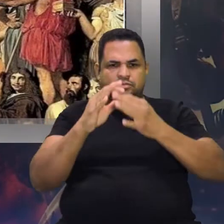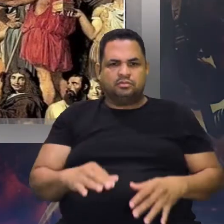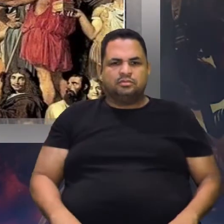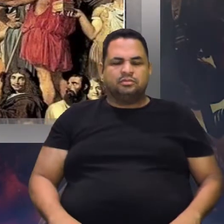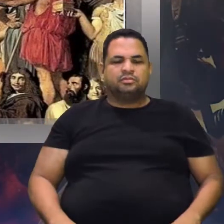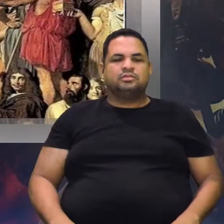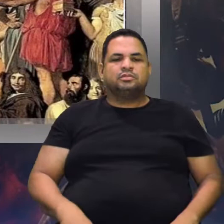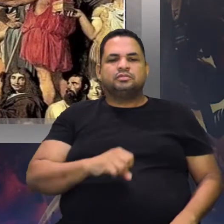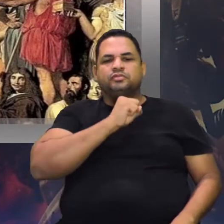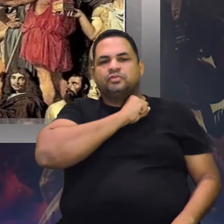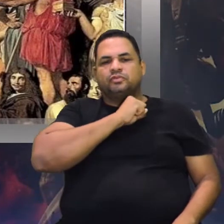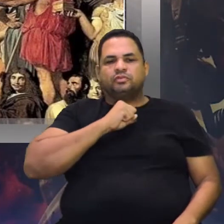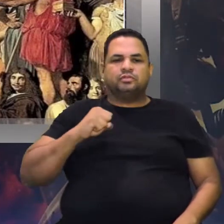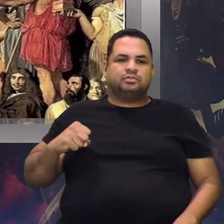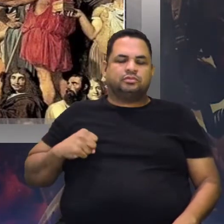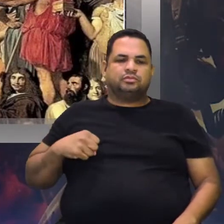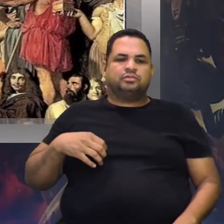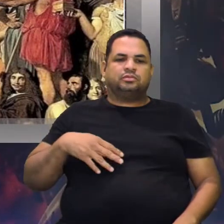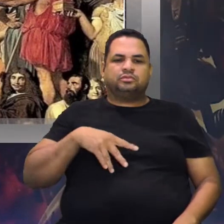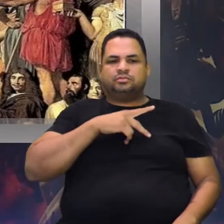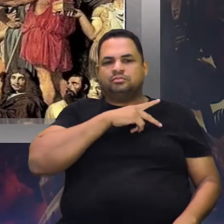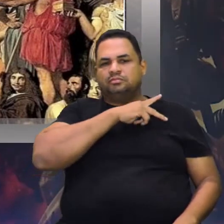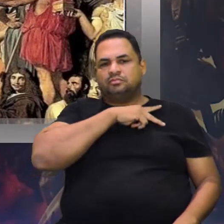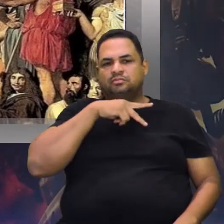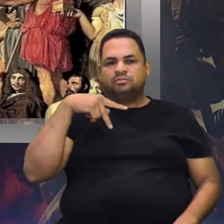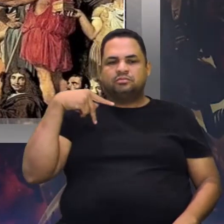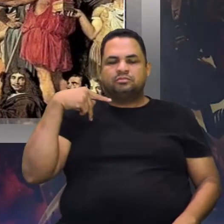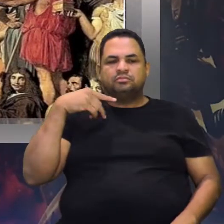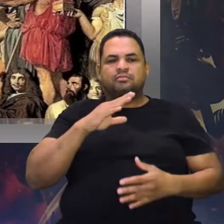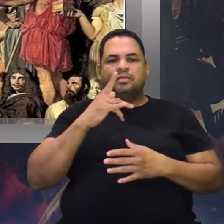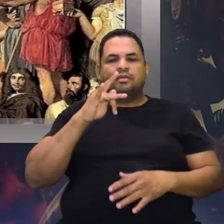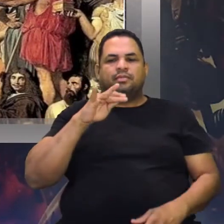Sócrates, Platão, Aristóteles, Parmênides,